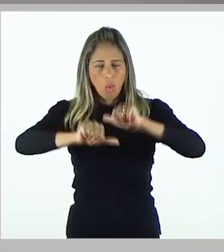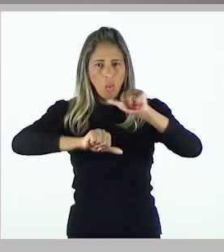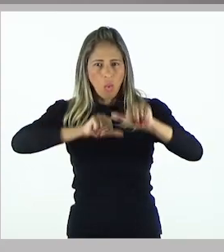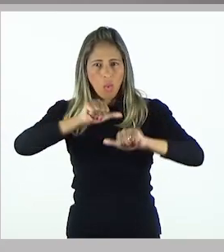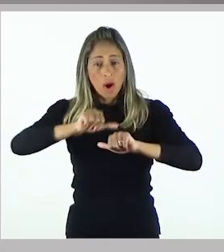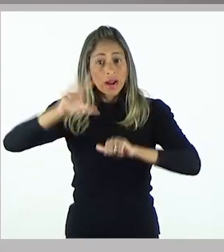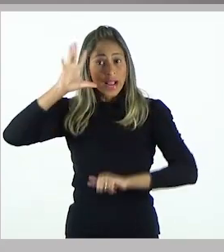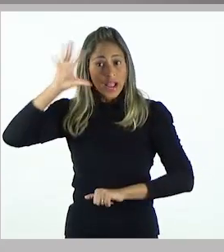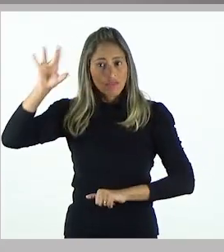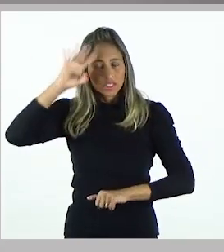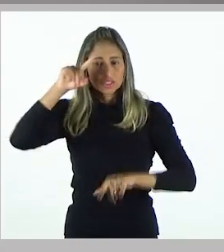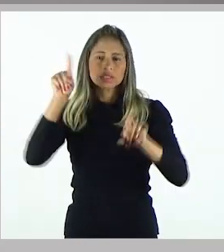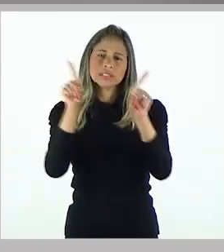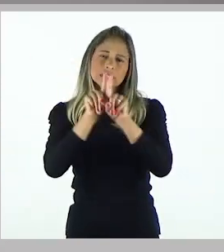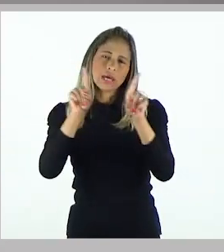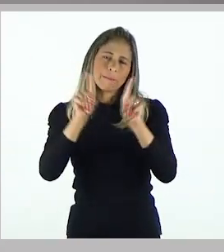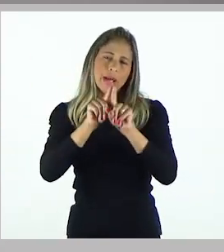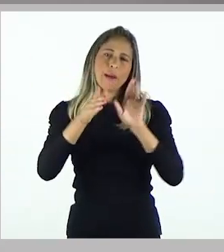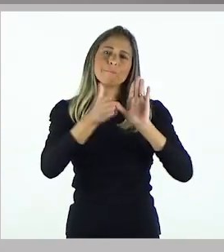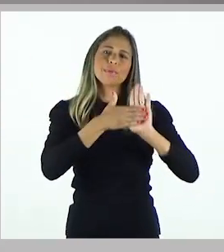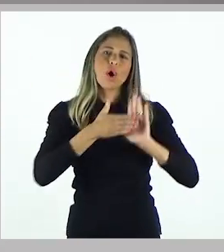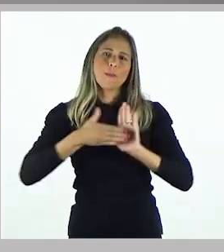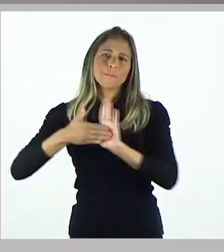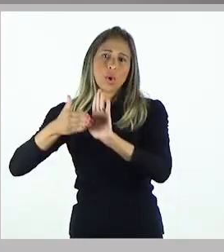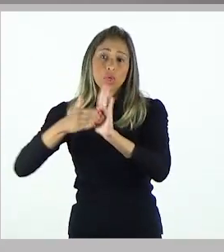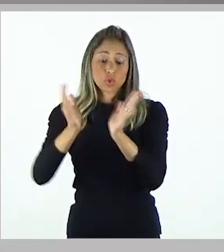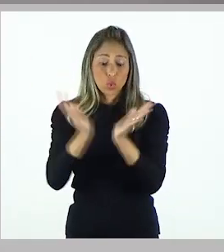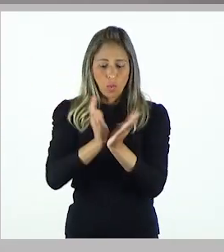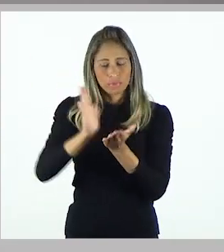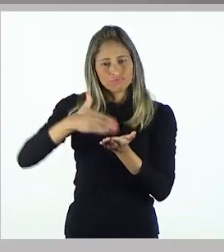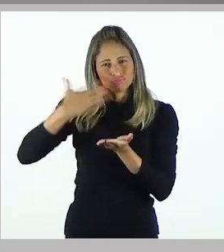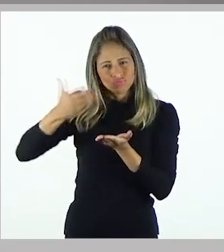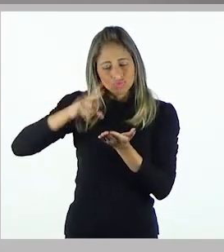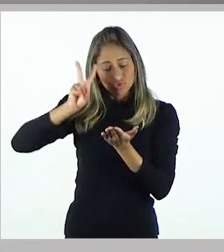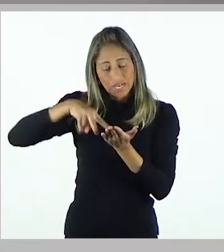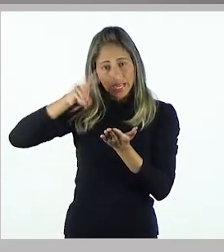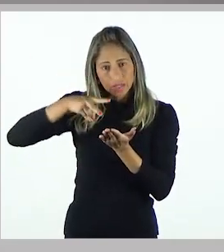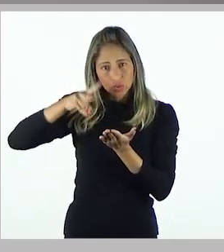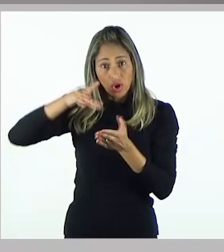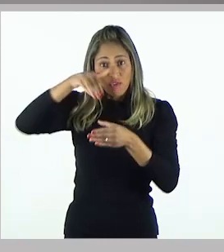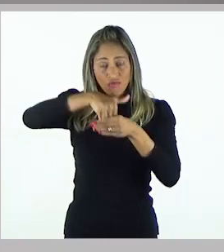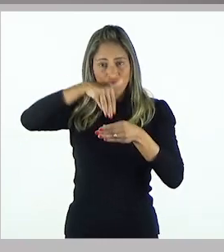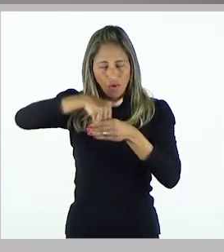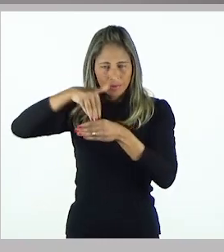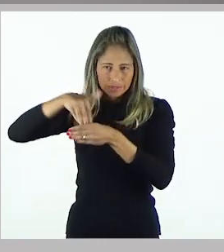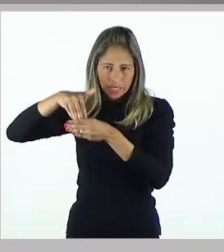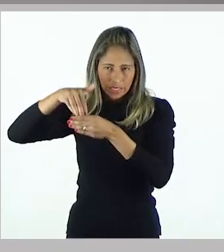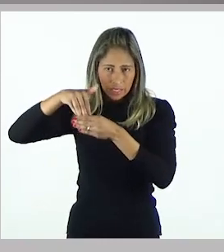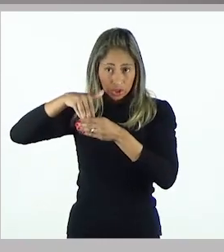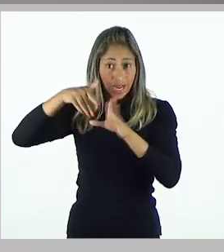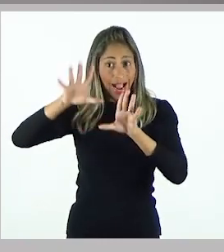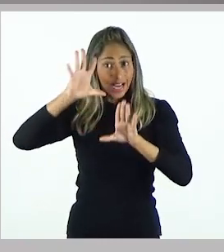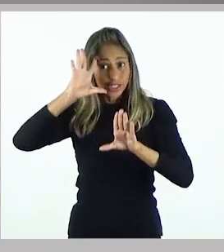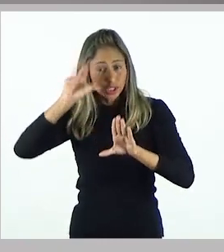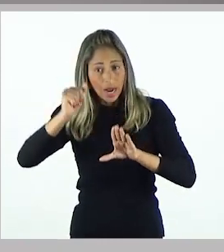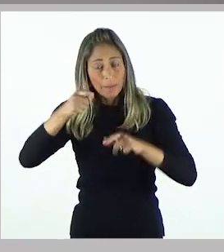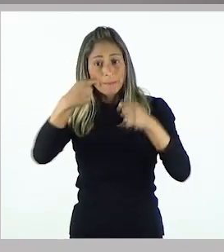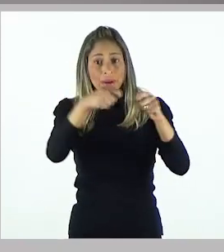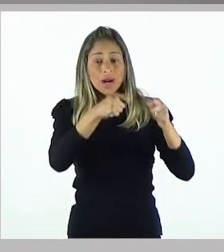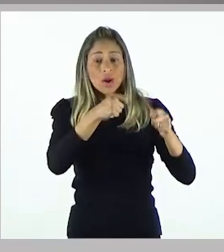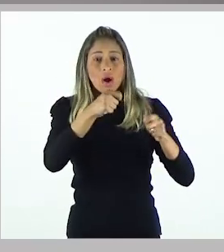e refletindo também sobre a proposta do Clube de Leitura, os leitores votantes consideraram